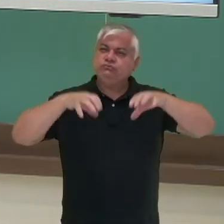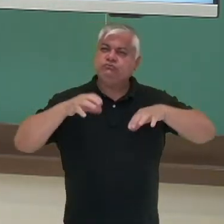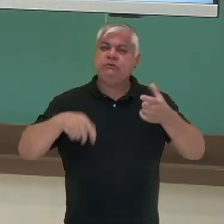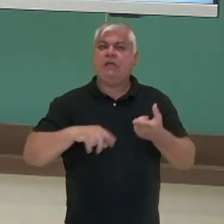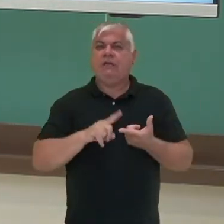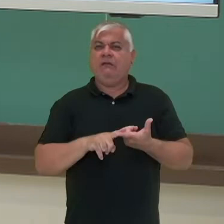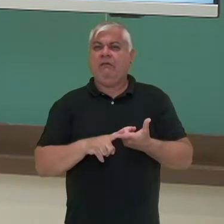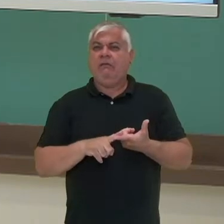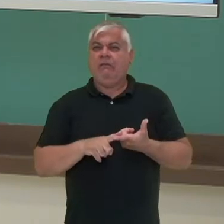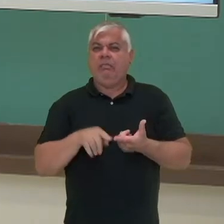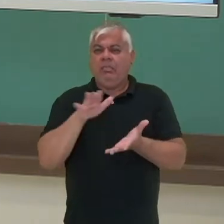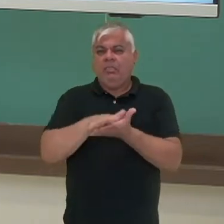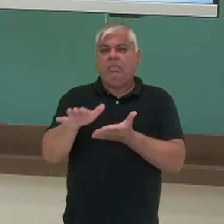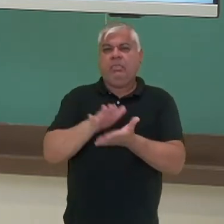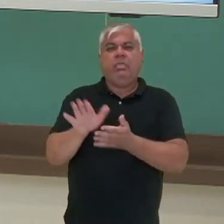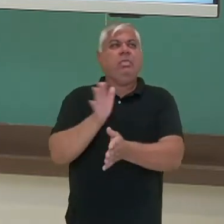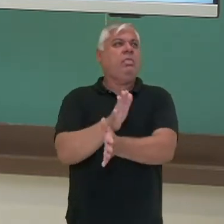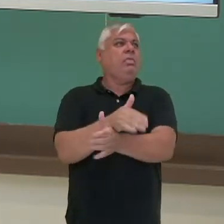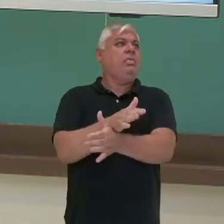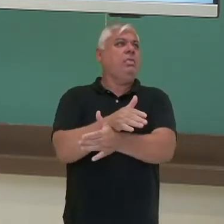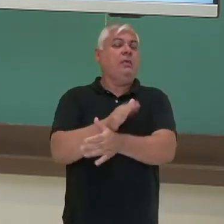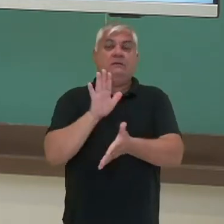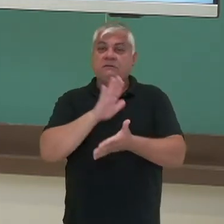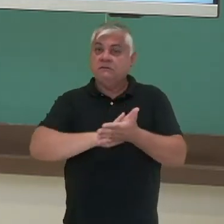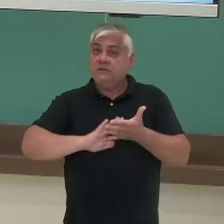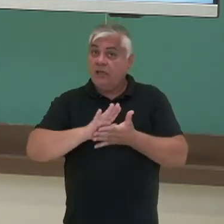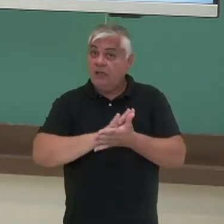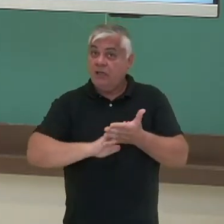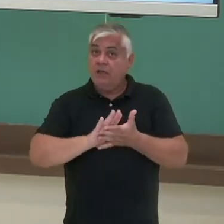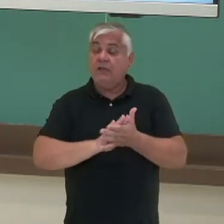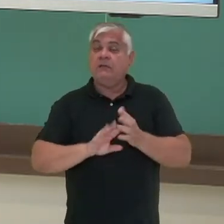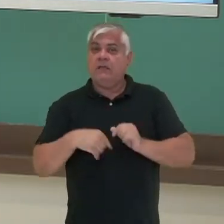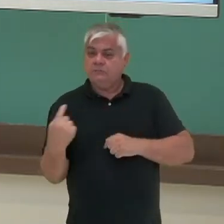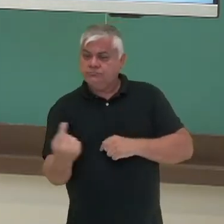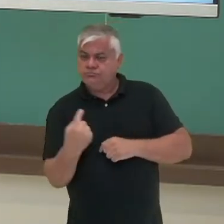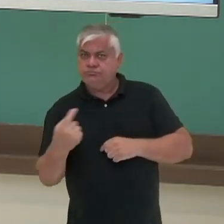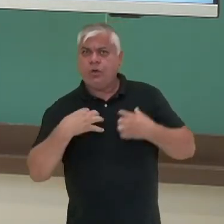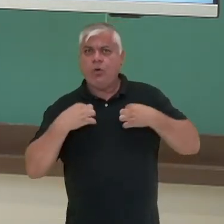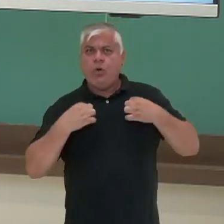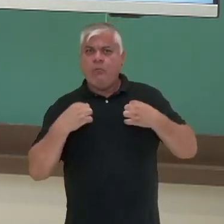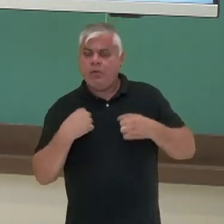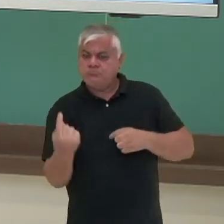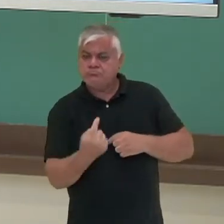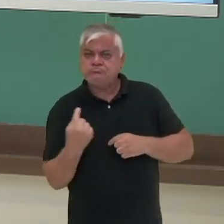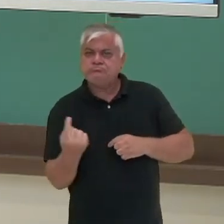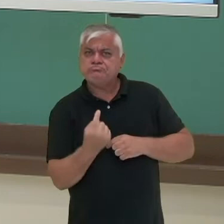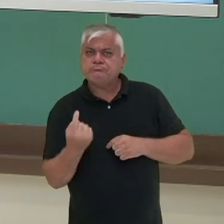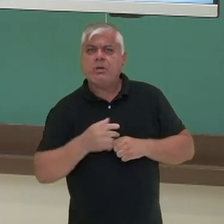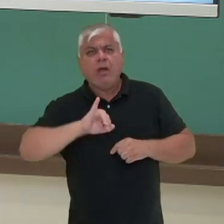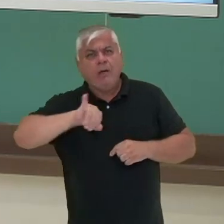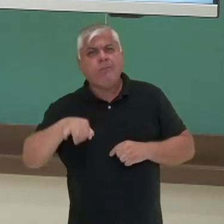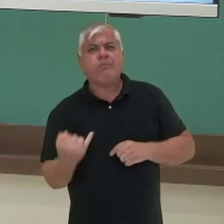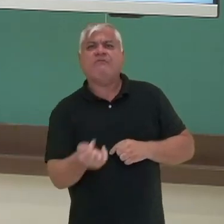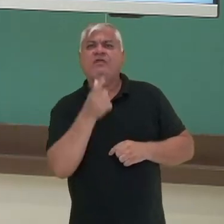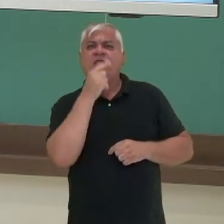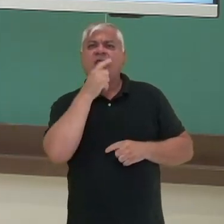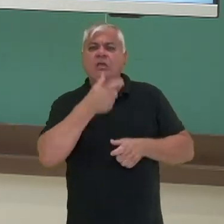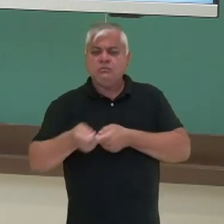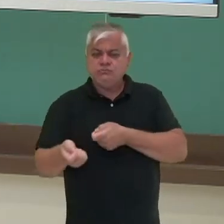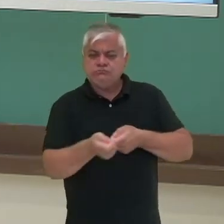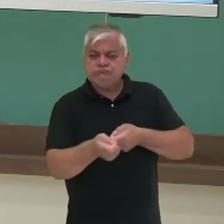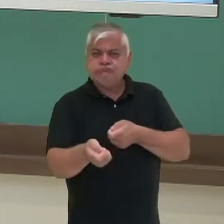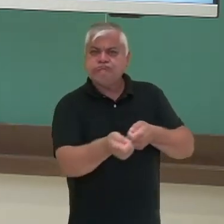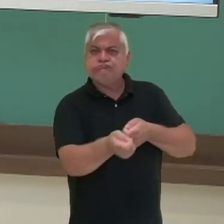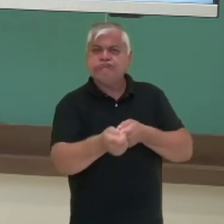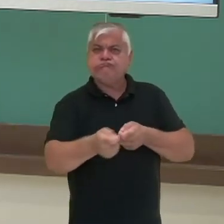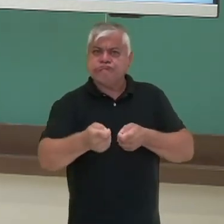não desperdiçar aquela água lá da máquina de lavar roupa, talvez pode ser reaproveitada para lavar a calçada,